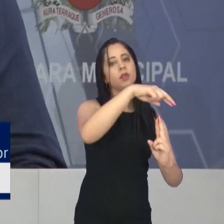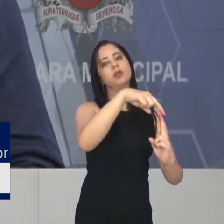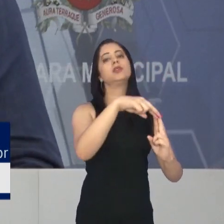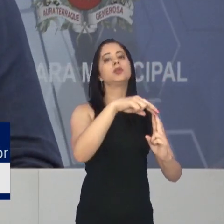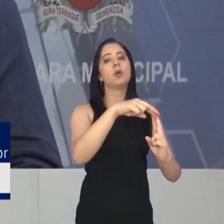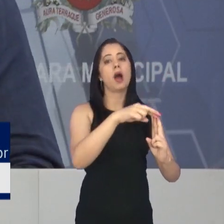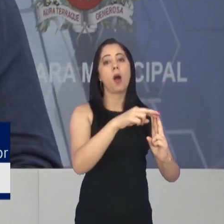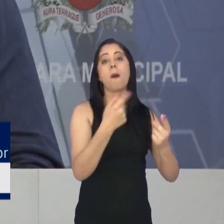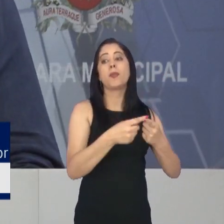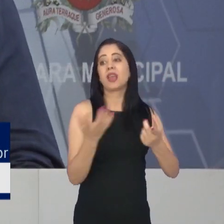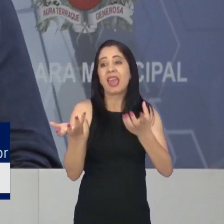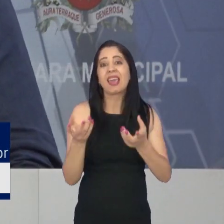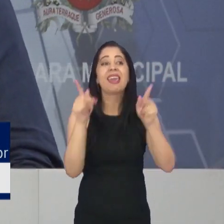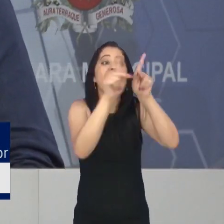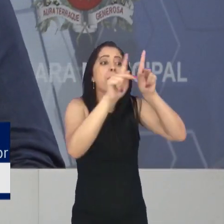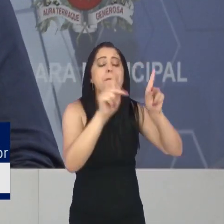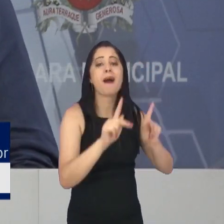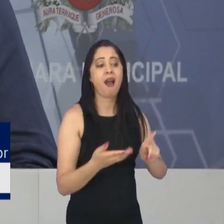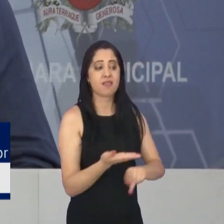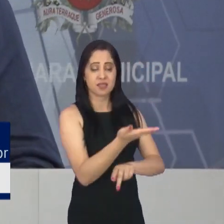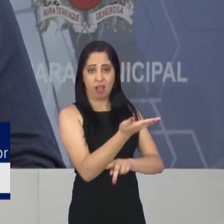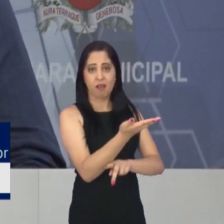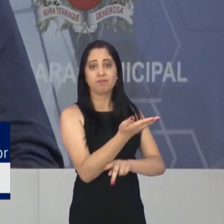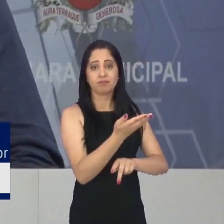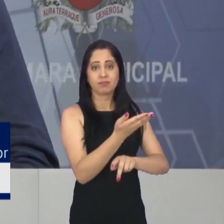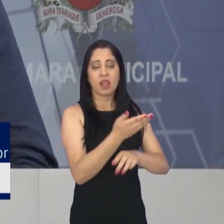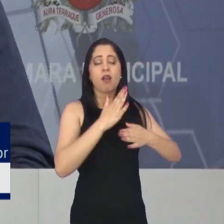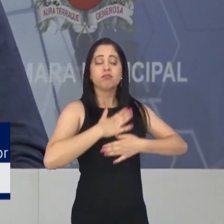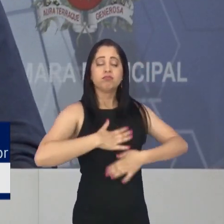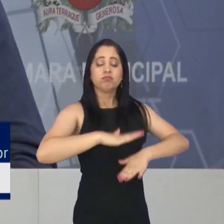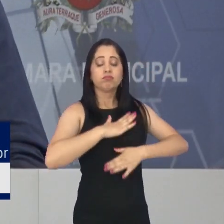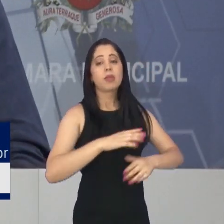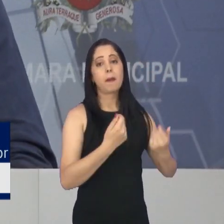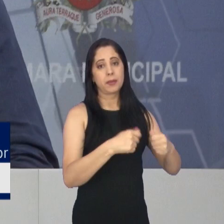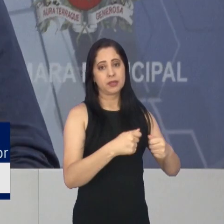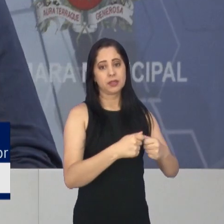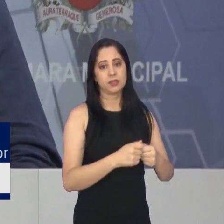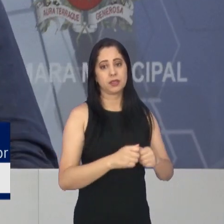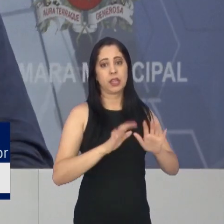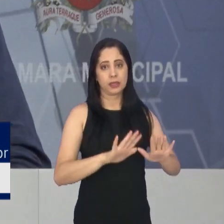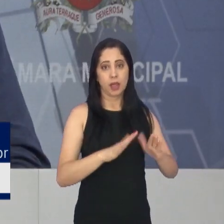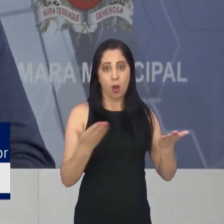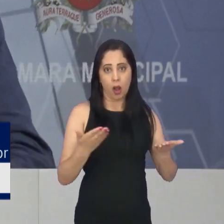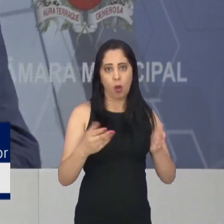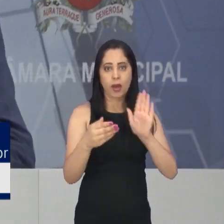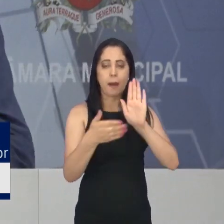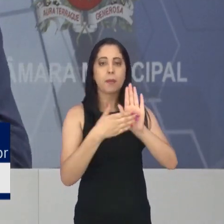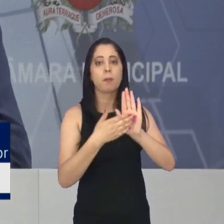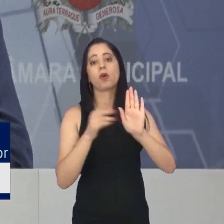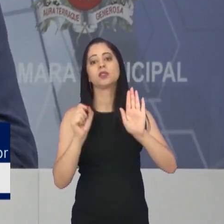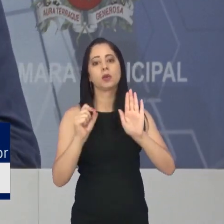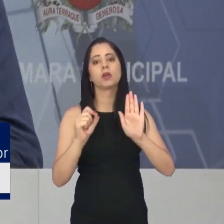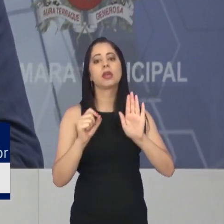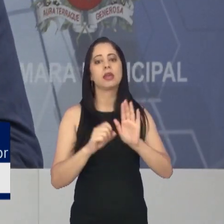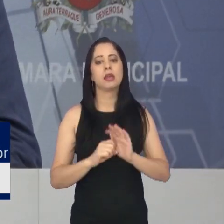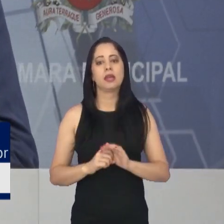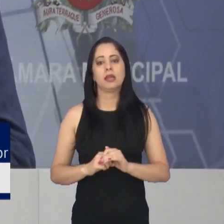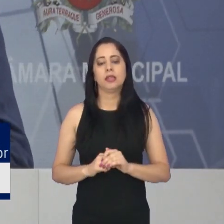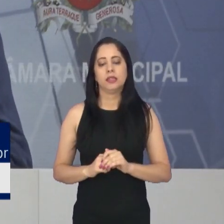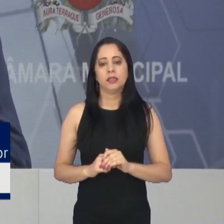ter paz, ele quer ter ali também tranquilidade. Então, o que nós estamos propondo aqui realmente